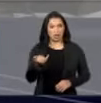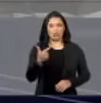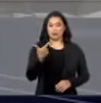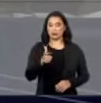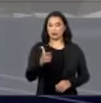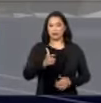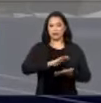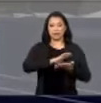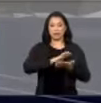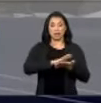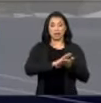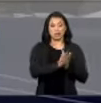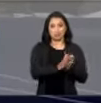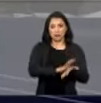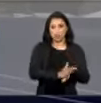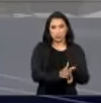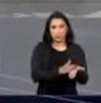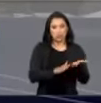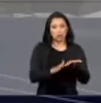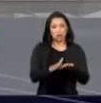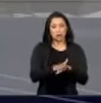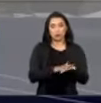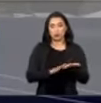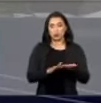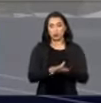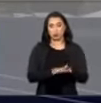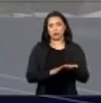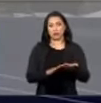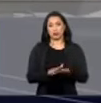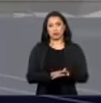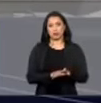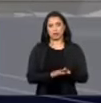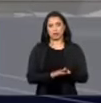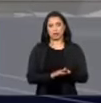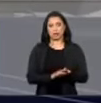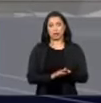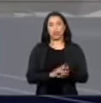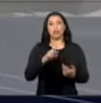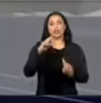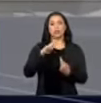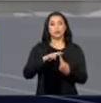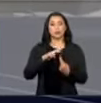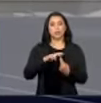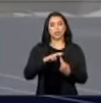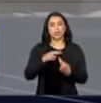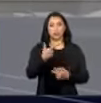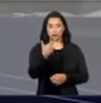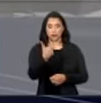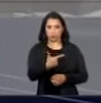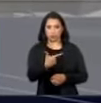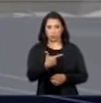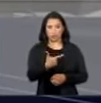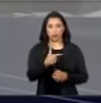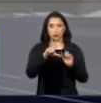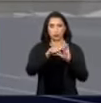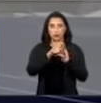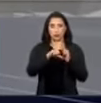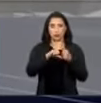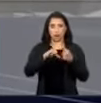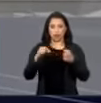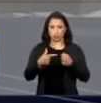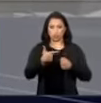restrição, observado o disposto nessa Constituição. E no parágrafo 2º do artigo 220, é vedada toda e